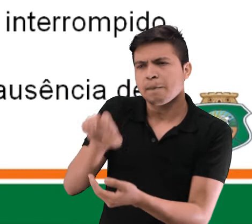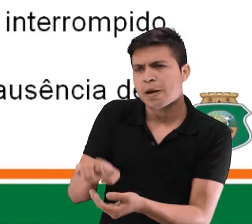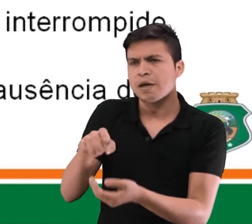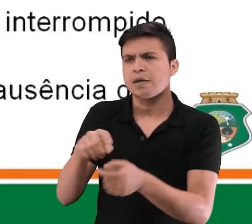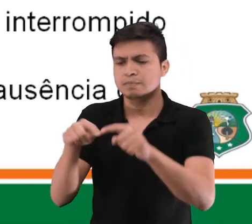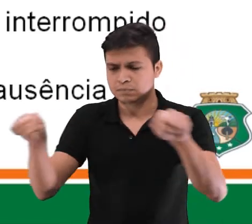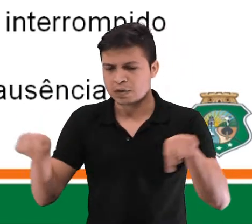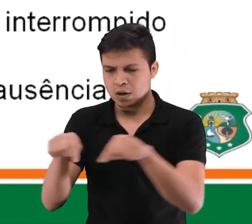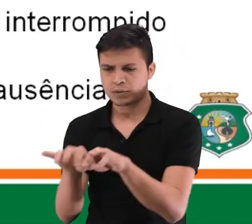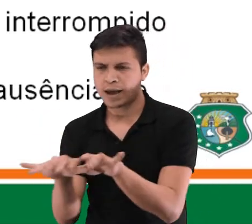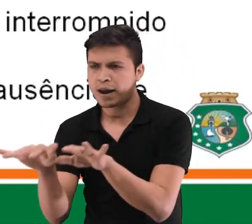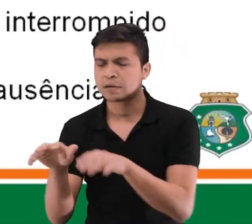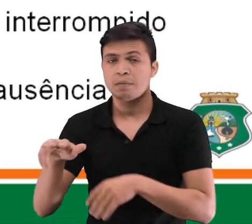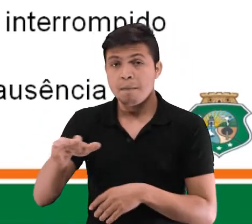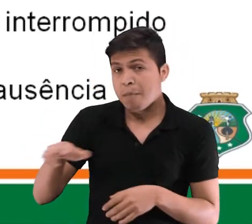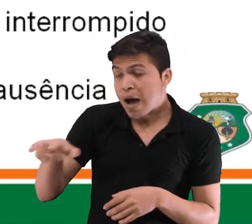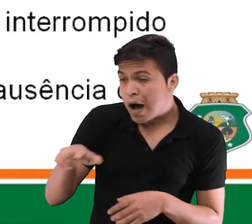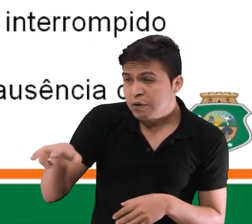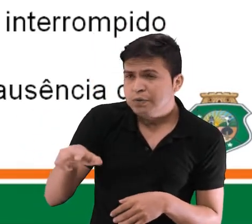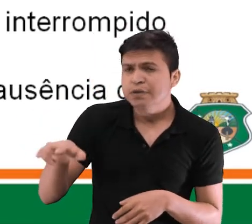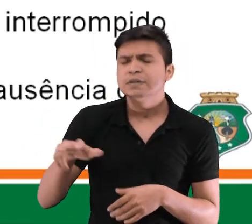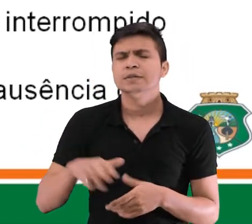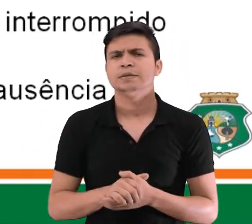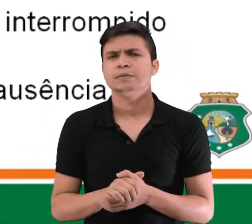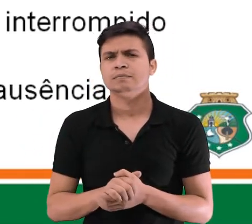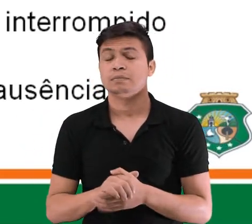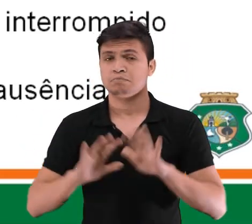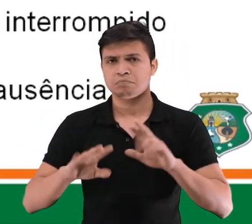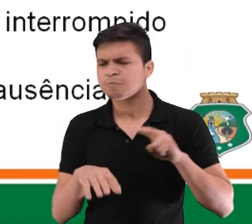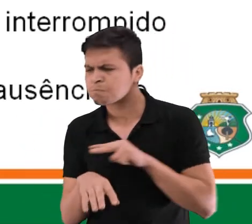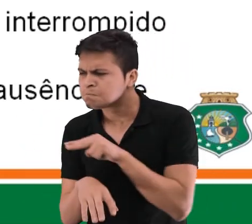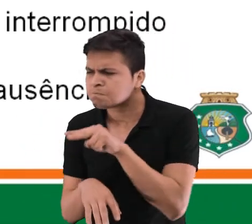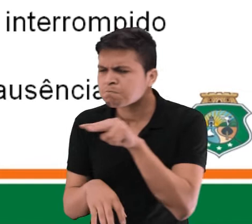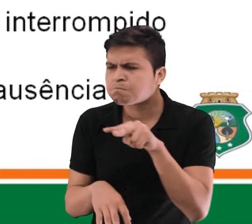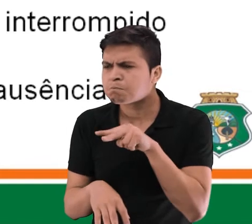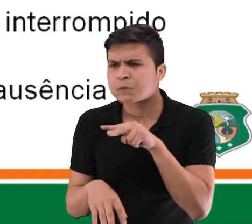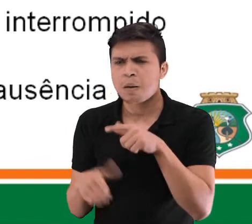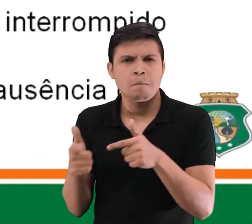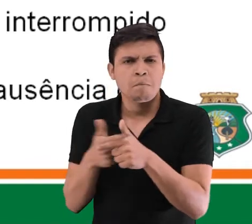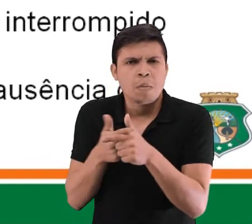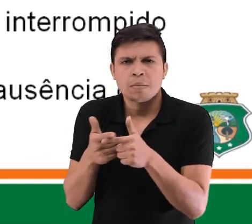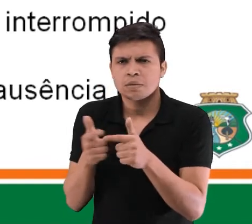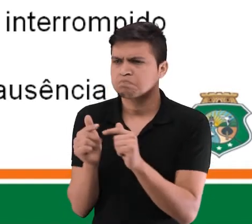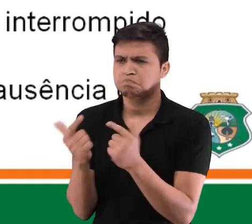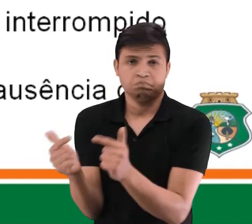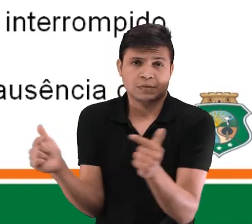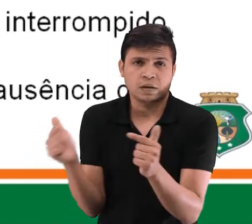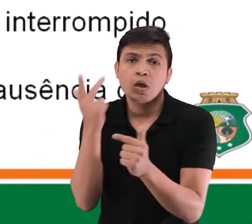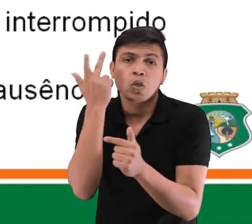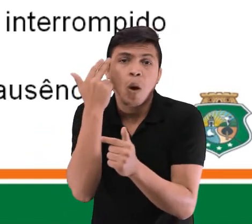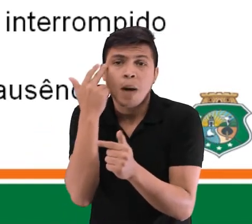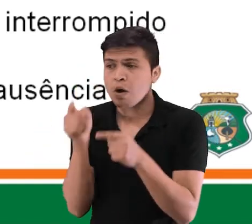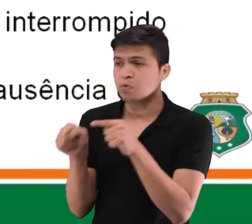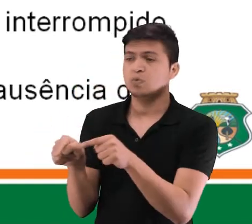teclado e mouse. E se não tiver nenhum problema, se ele identificar todos e ele ver que não está com